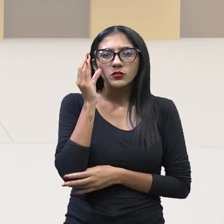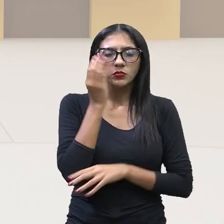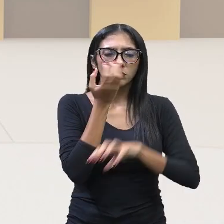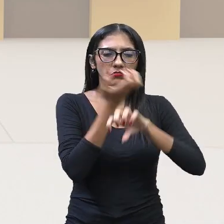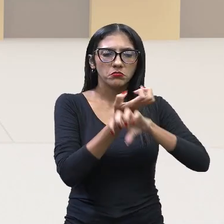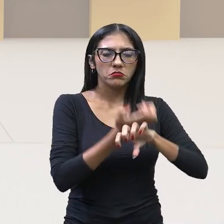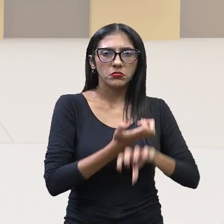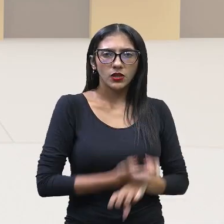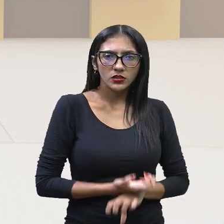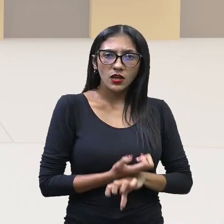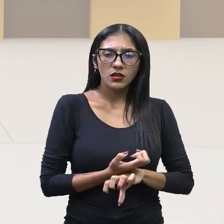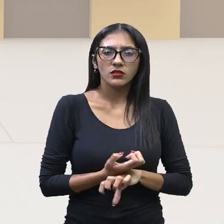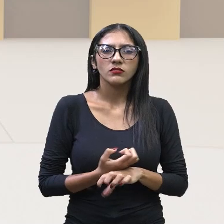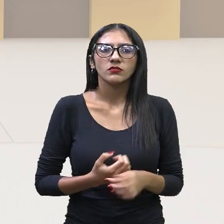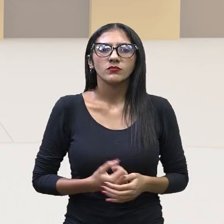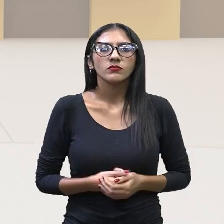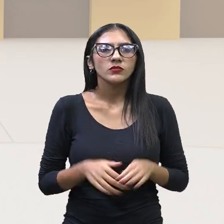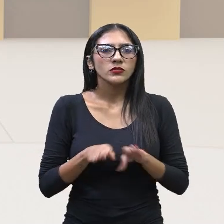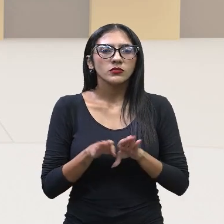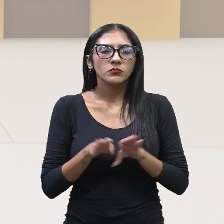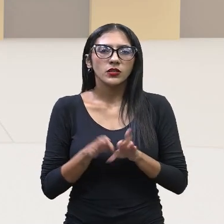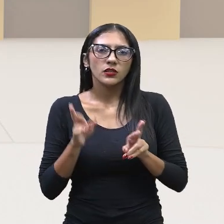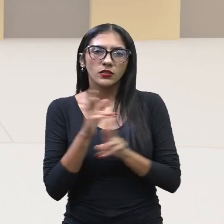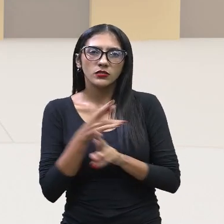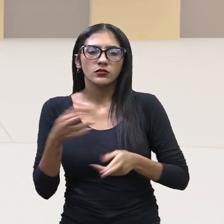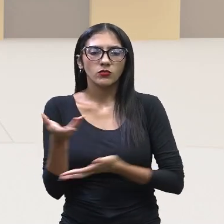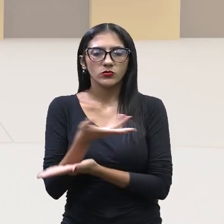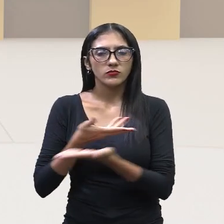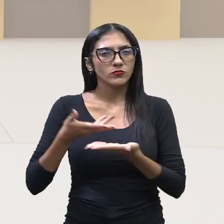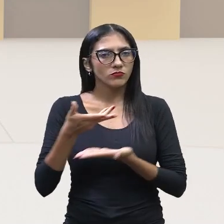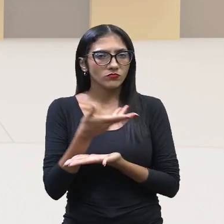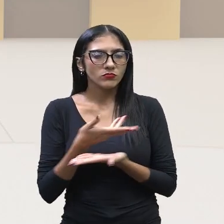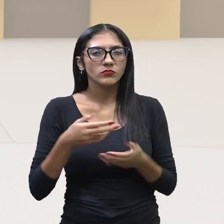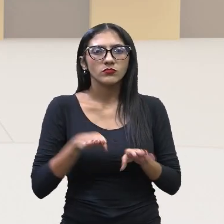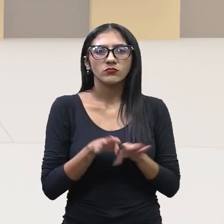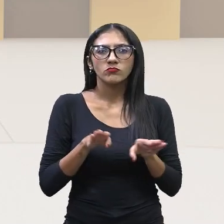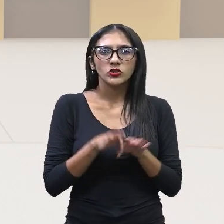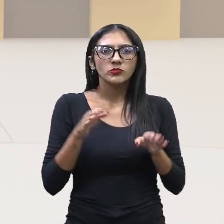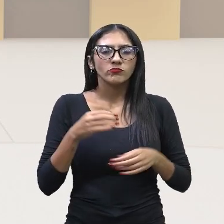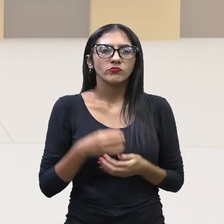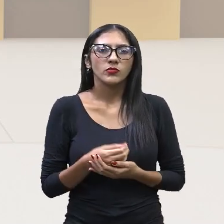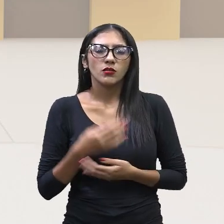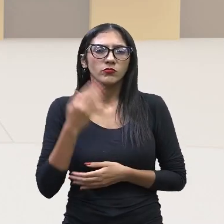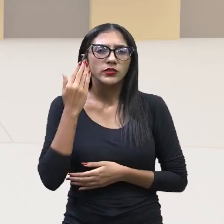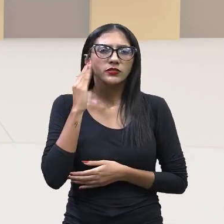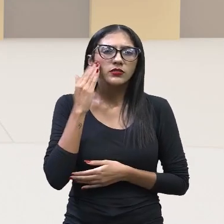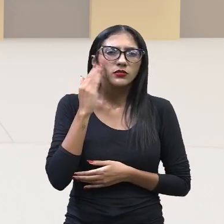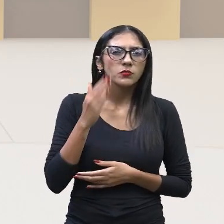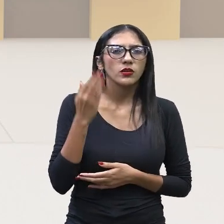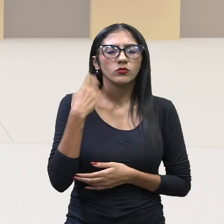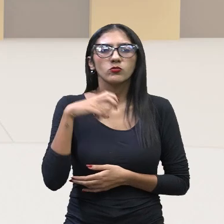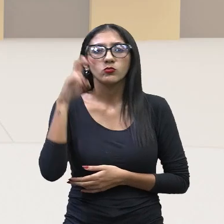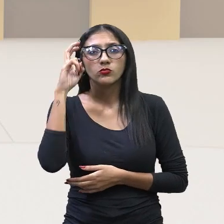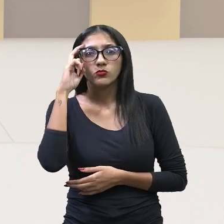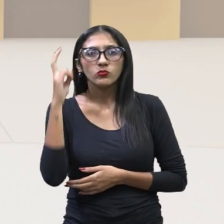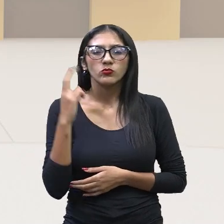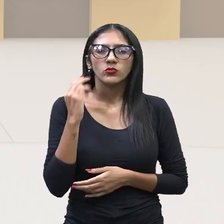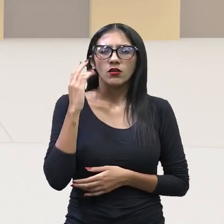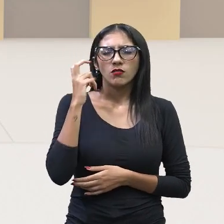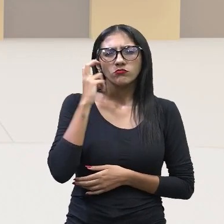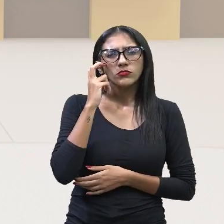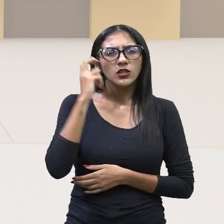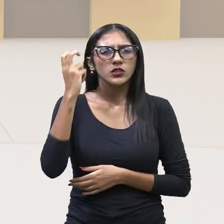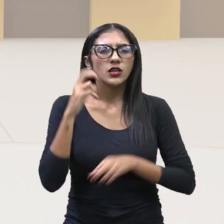componentes curriculares, a questão da sociabilidade, o descobrimento das vivências, das culturas, da sabedoria,